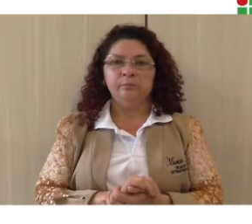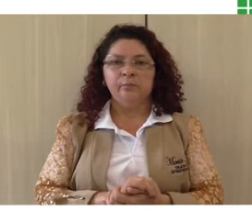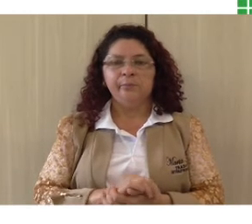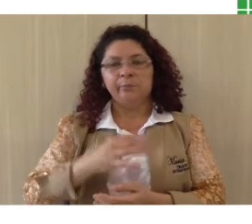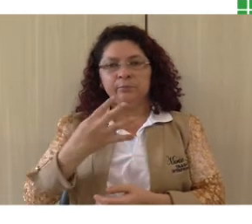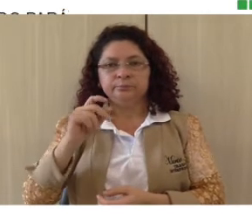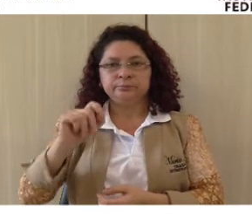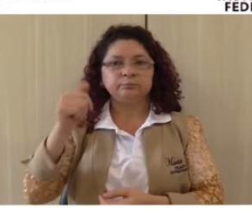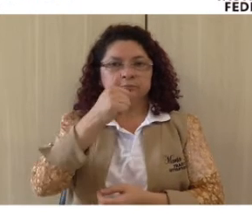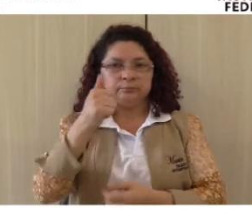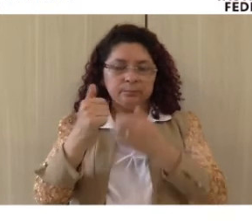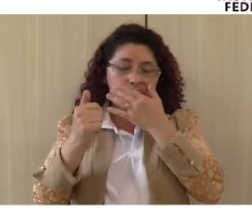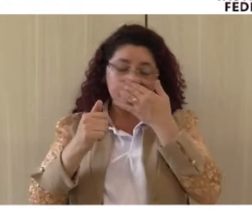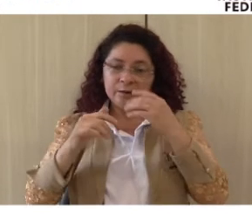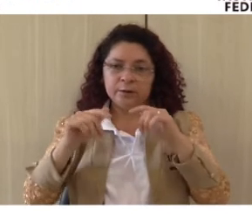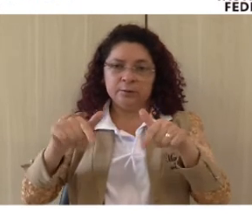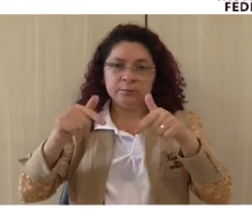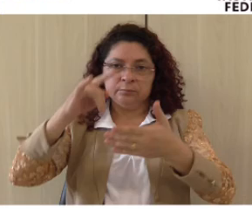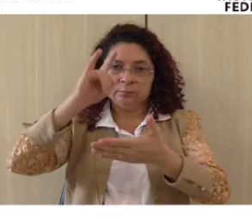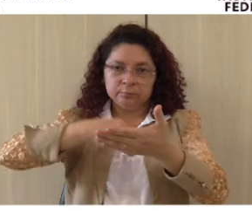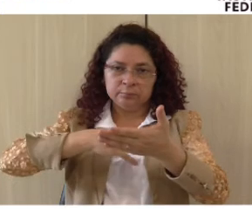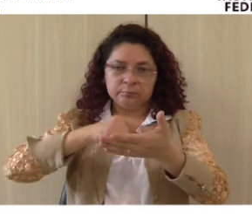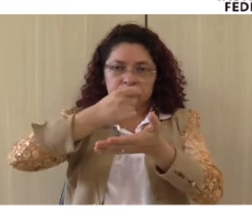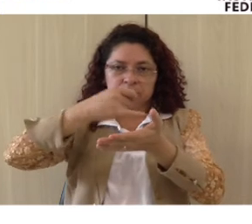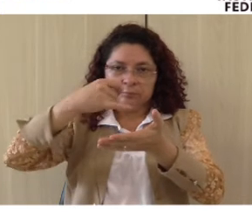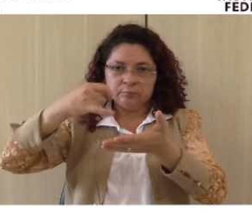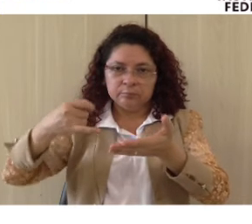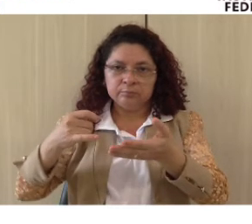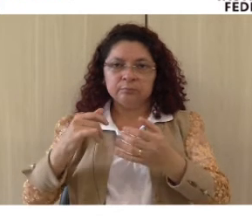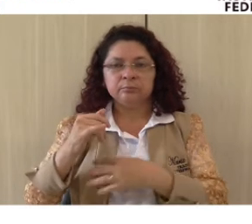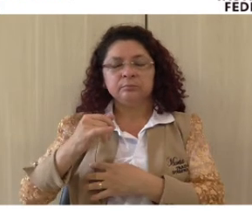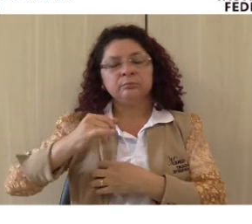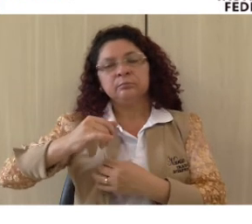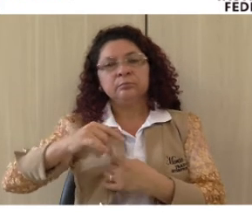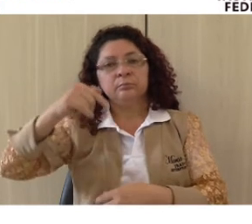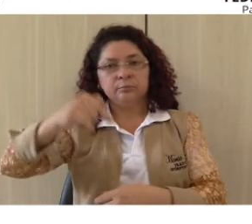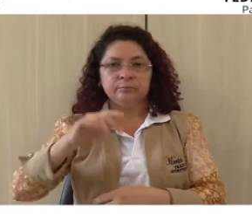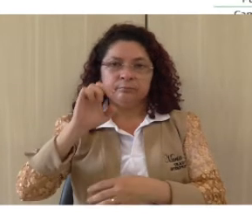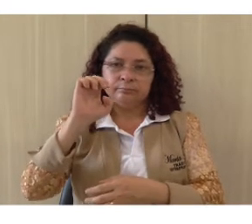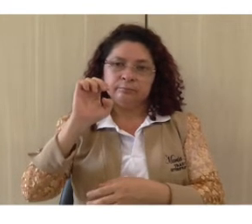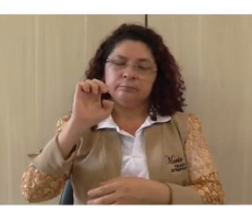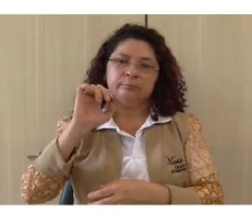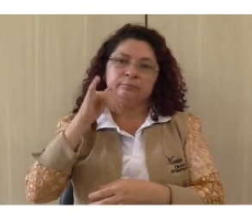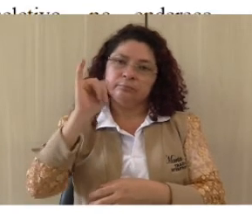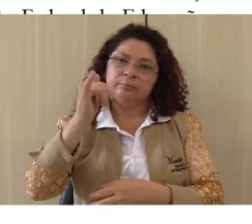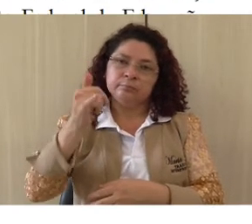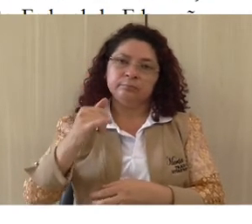Item 4.11. O formulário de inscrição do candidato estará disponível no presente edital, anexo